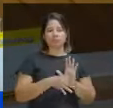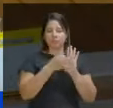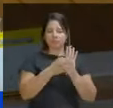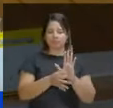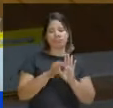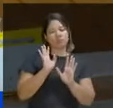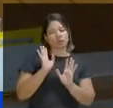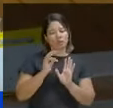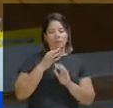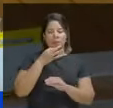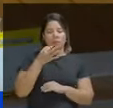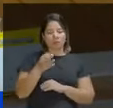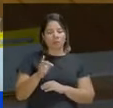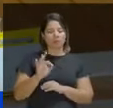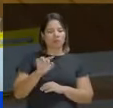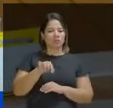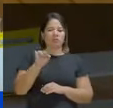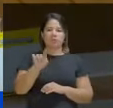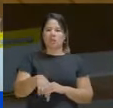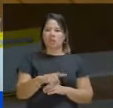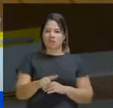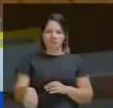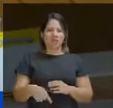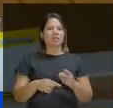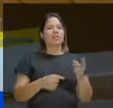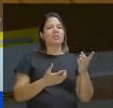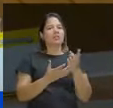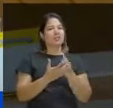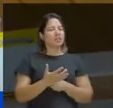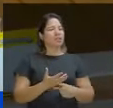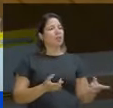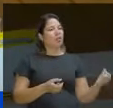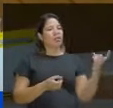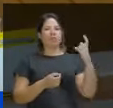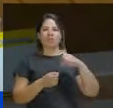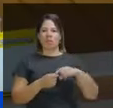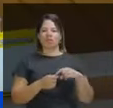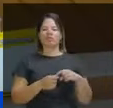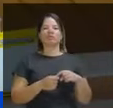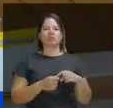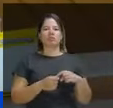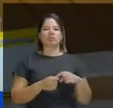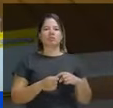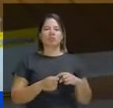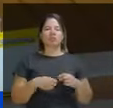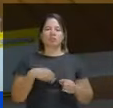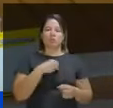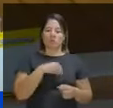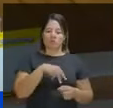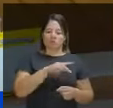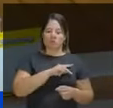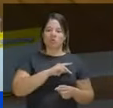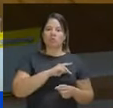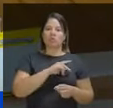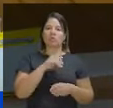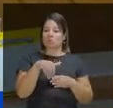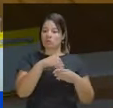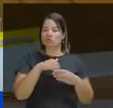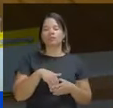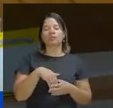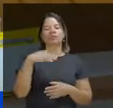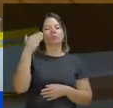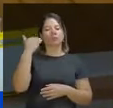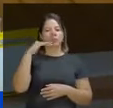as contas e que fossem devolvidos os valores. O Ministério Público Eleitoral, quando foi ouvido, opinou exatamente no